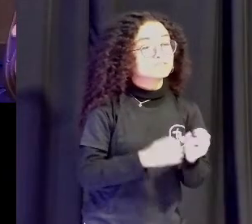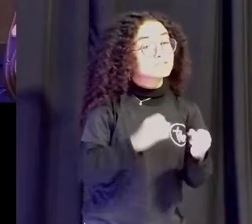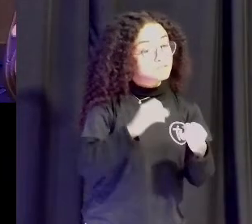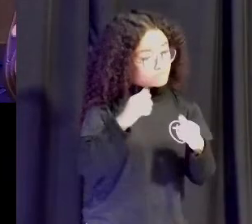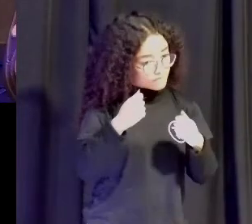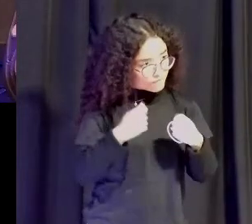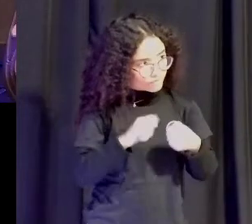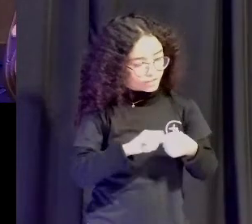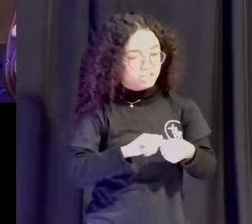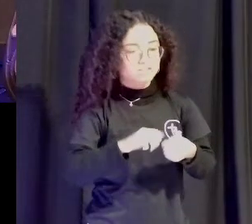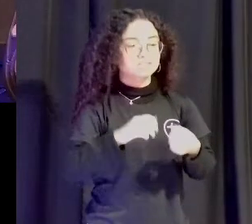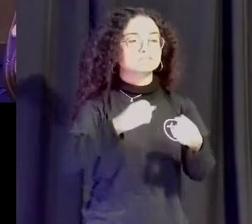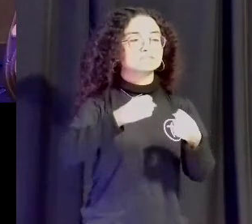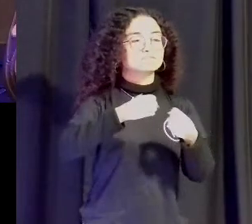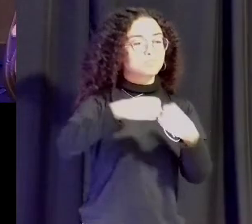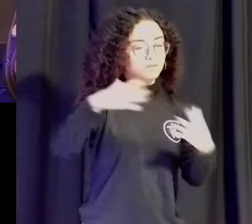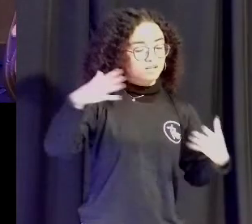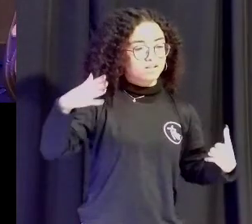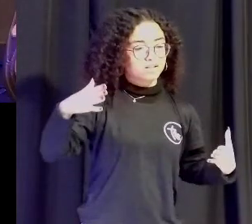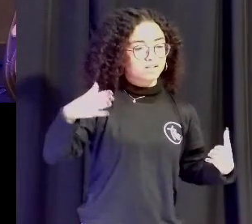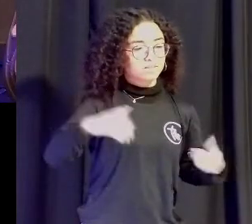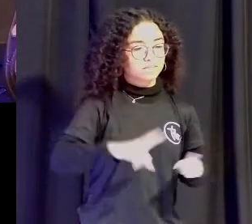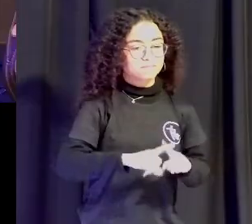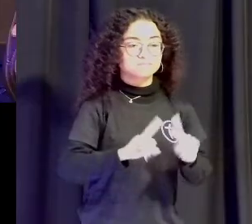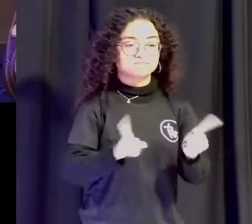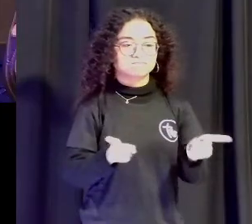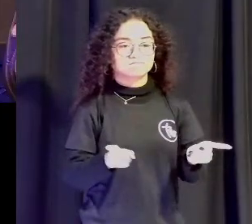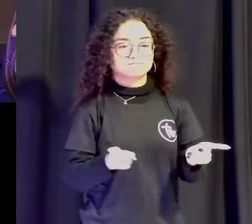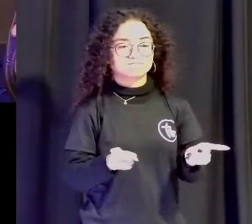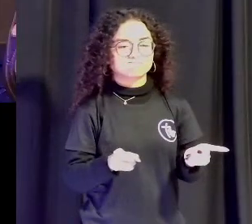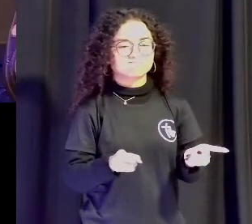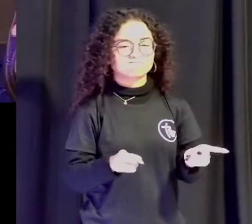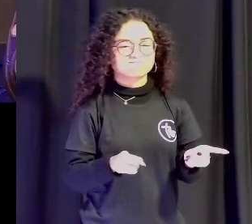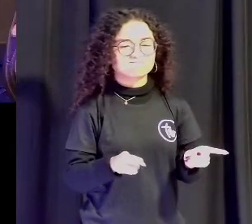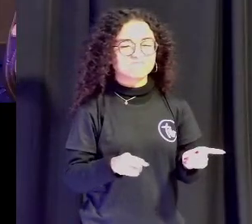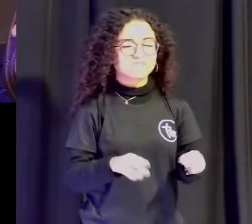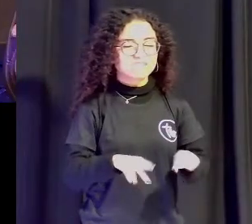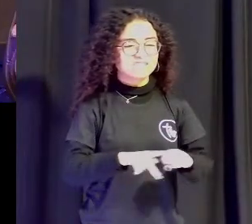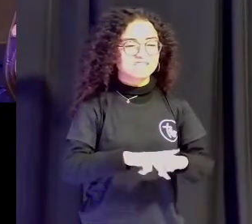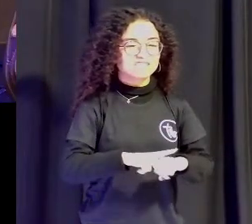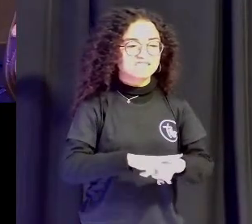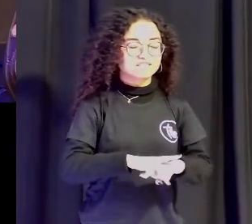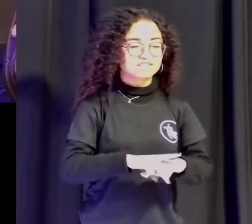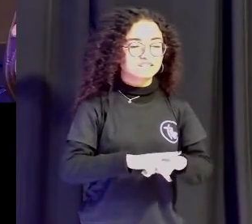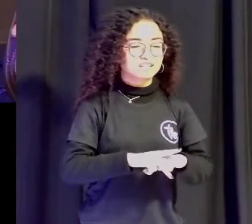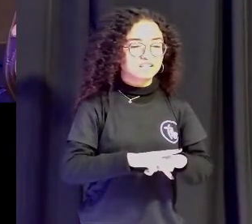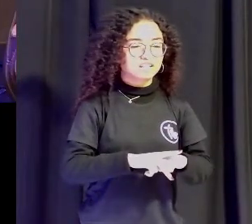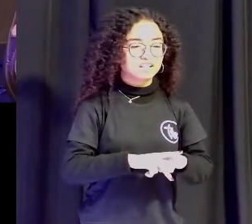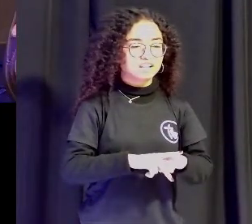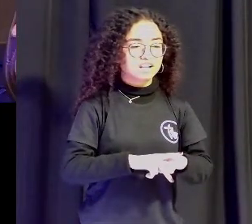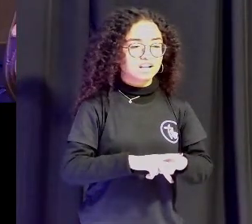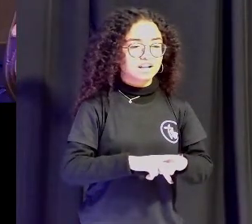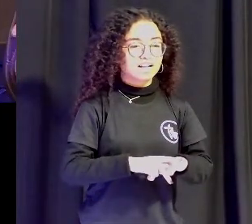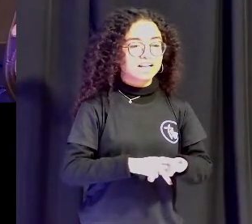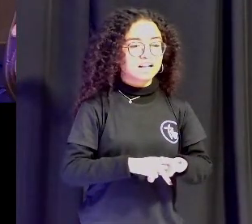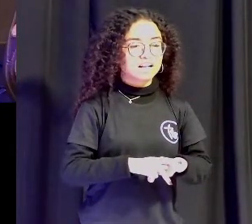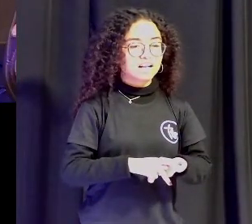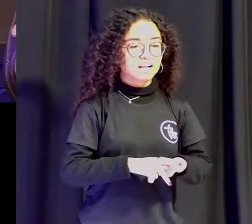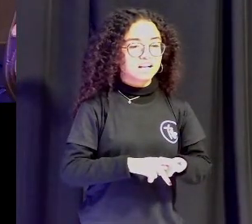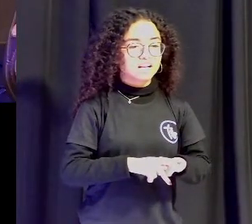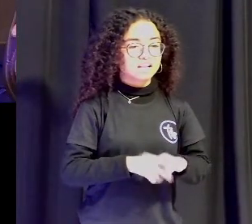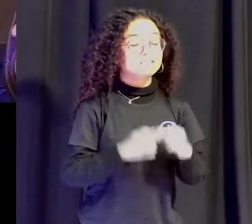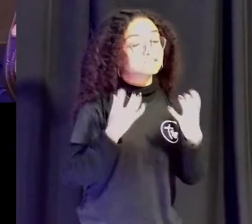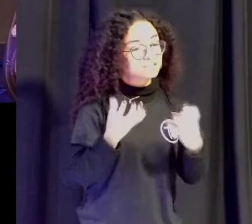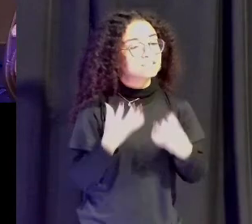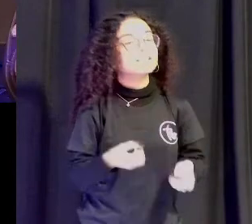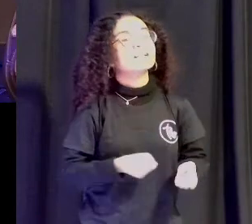milagre, mas ele, intencionalmente, Pedro, quer pregar o Evangelho,